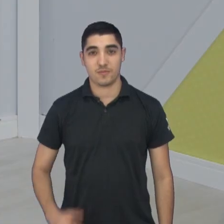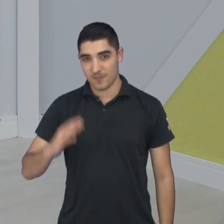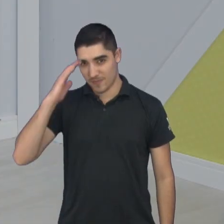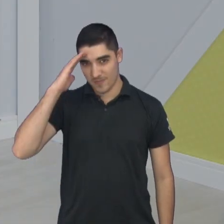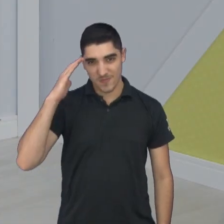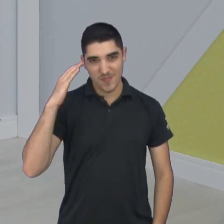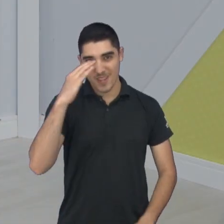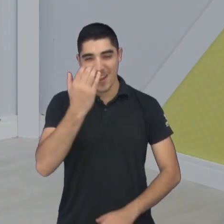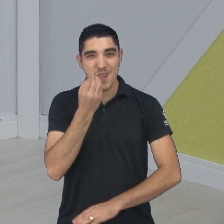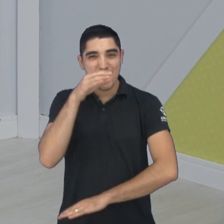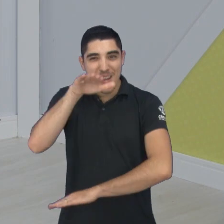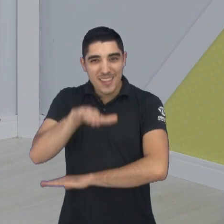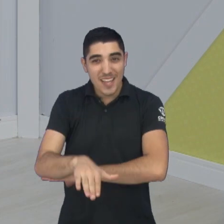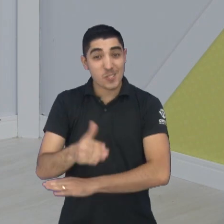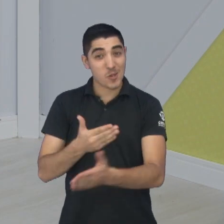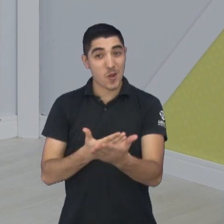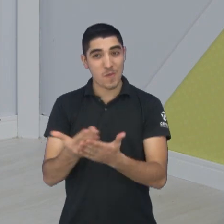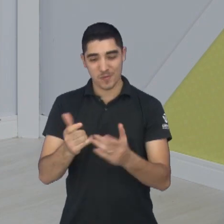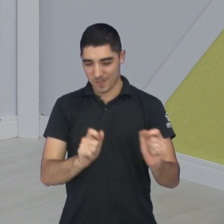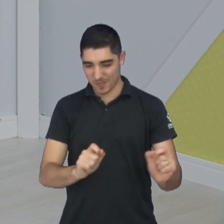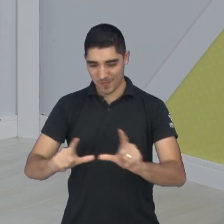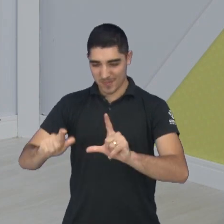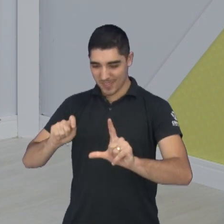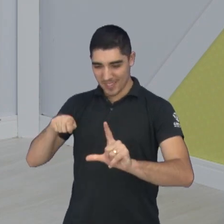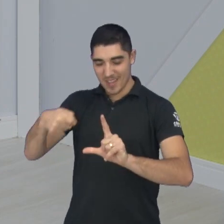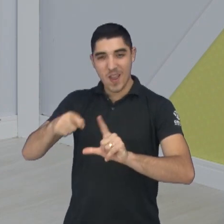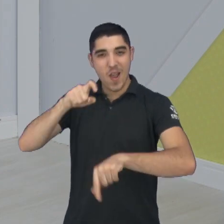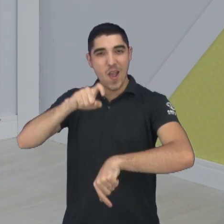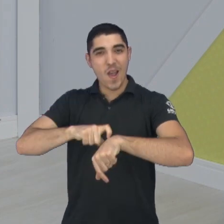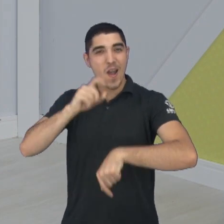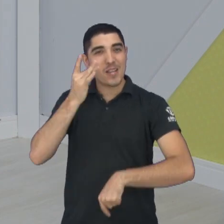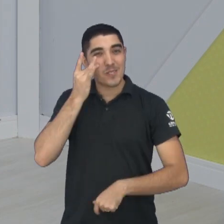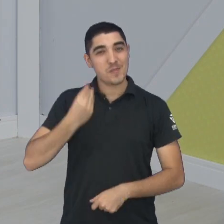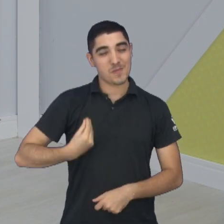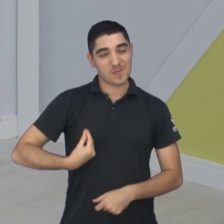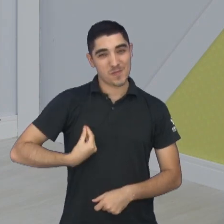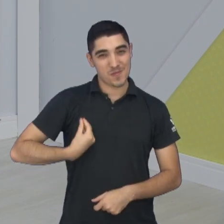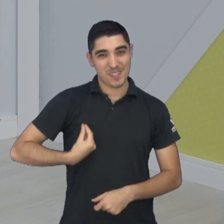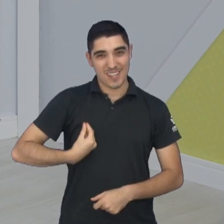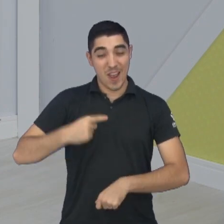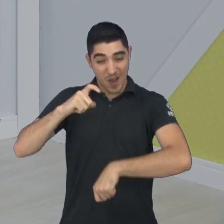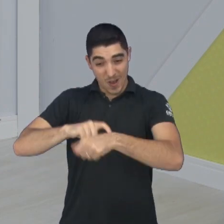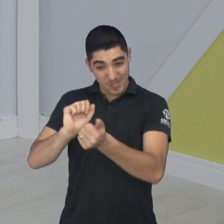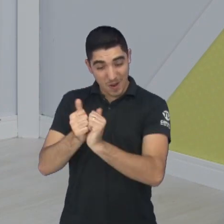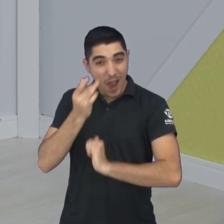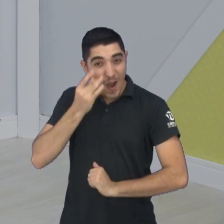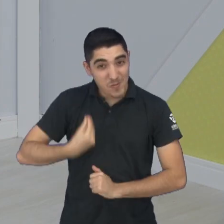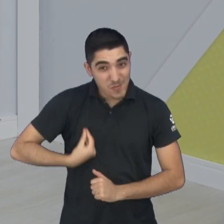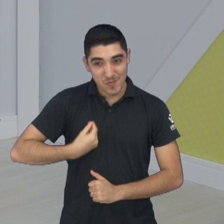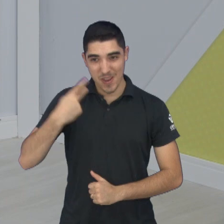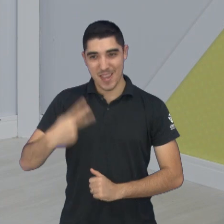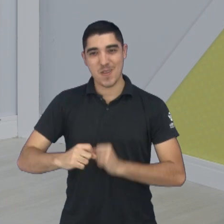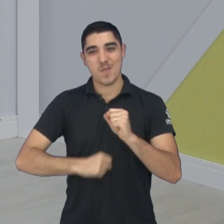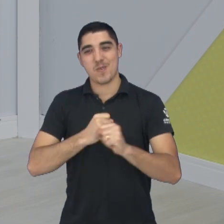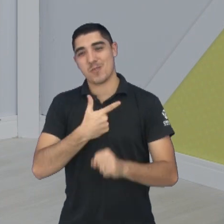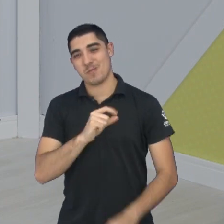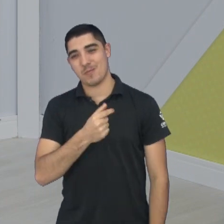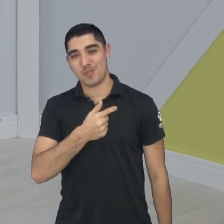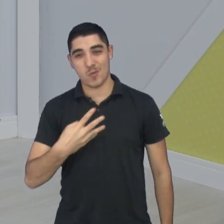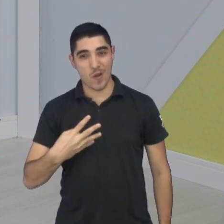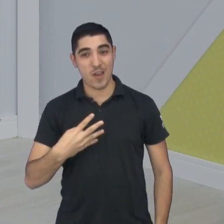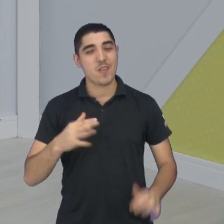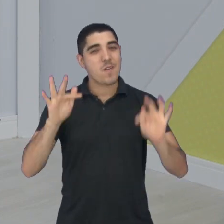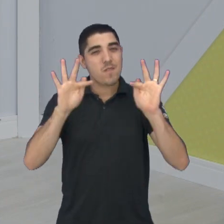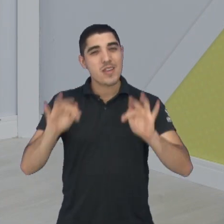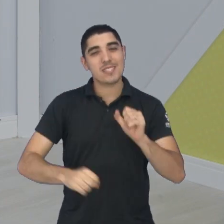uma boa tarde para você. Está começando o Ao Vivaço, o primeiro Hora do Esporte de 2024. Feliz ano novo para